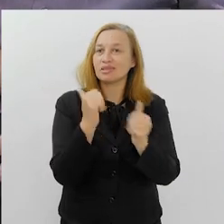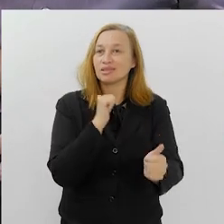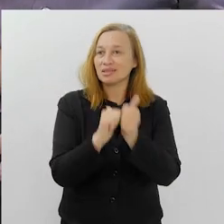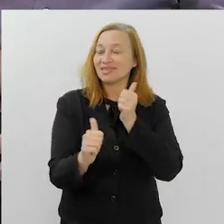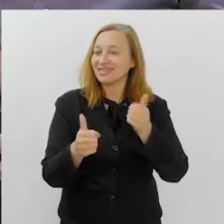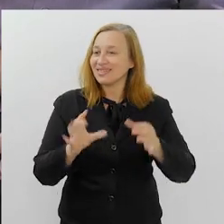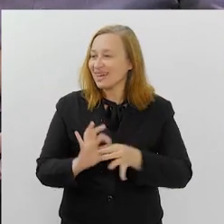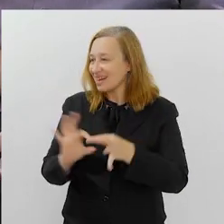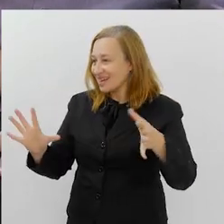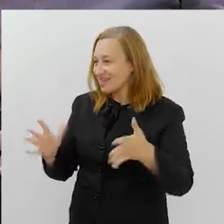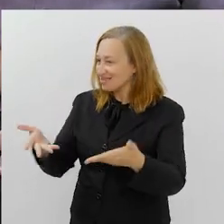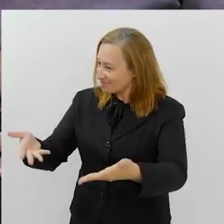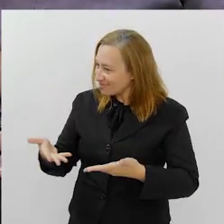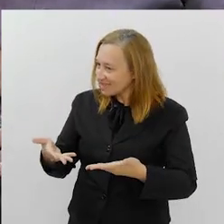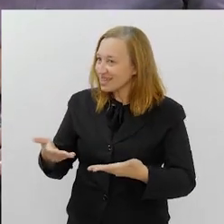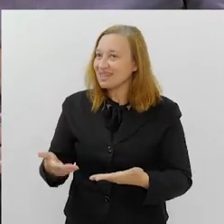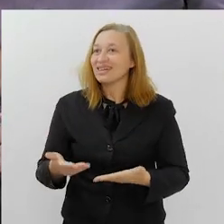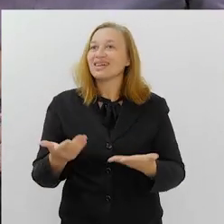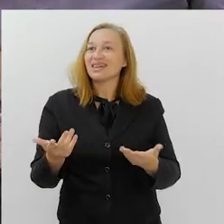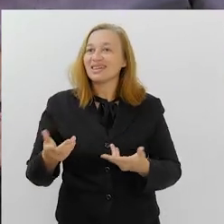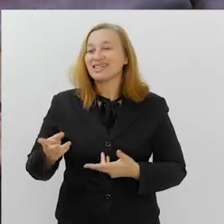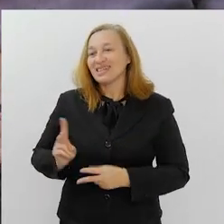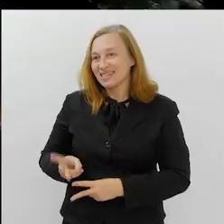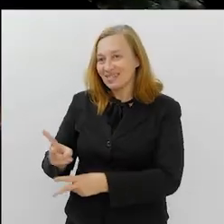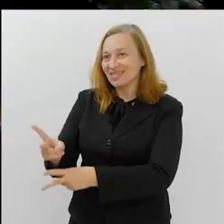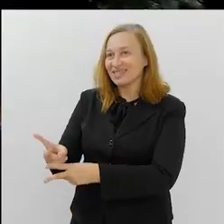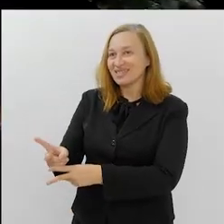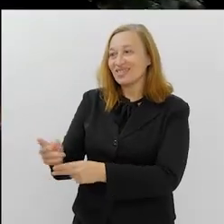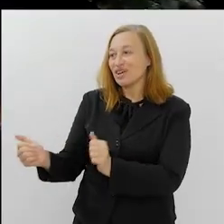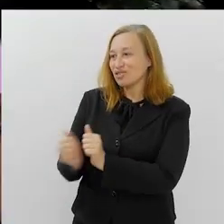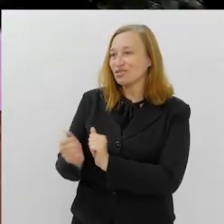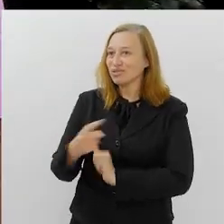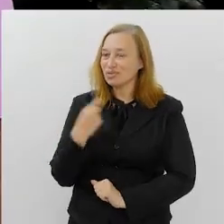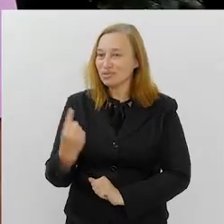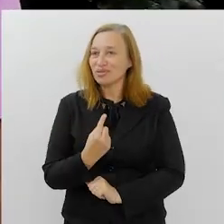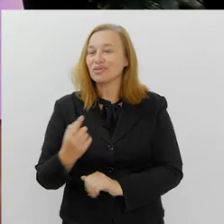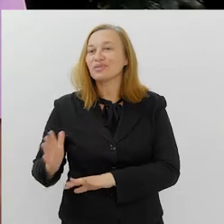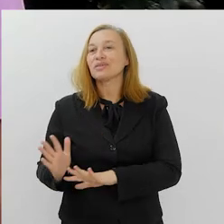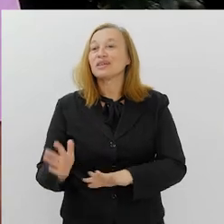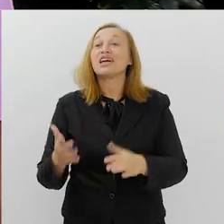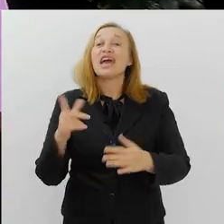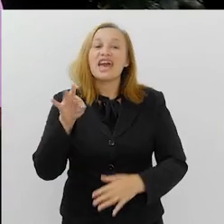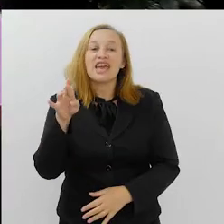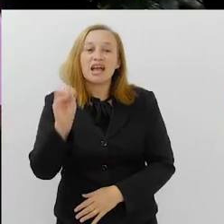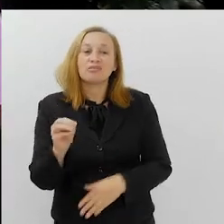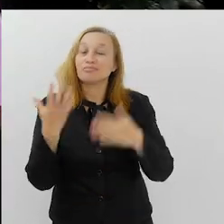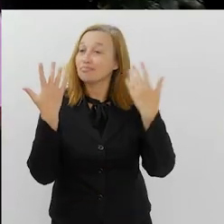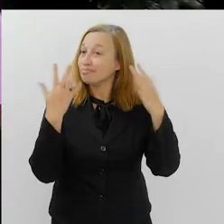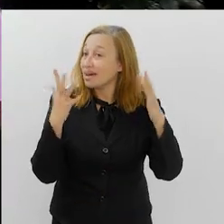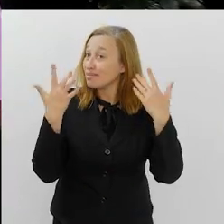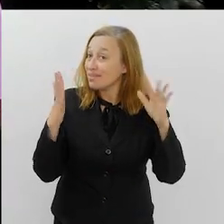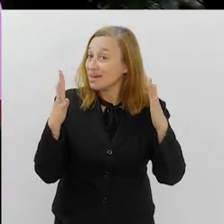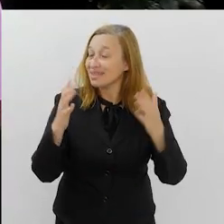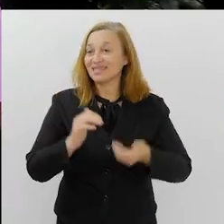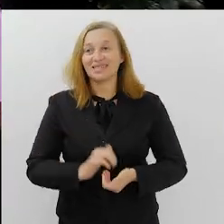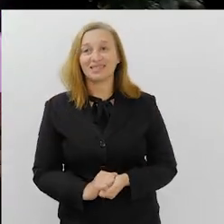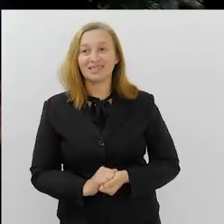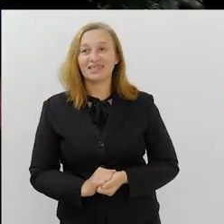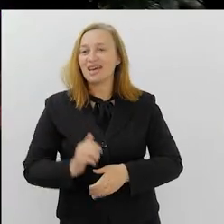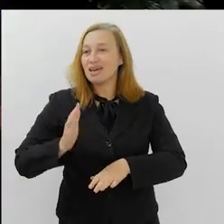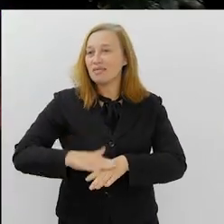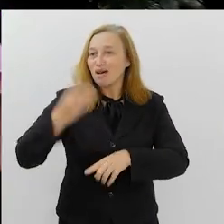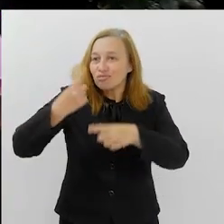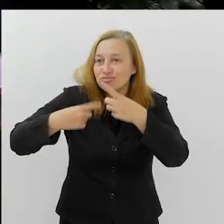As portas estão abertas. Obrigado. Cadeira cativa. Valeu. Reinaldo, obrigado, parabéns e